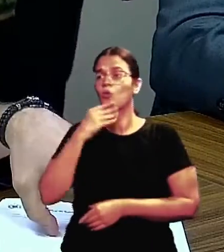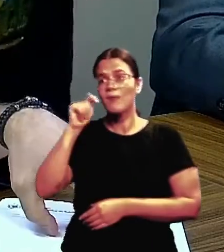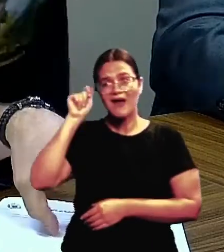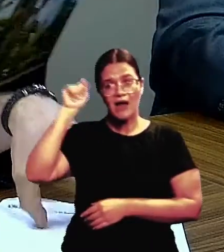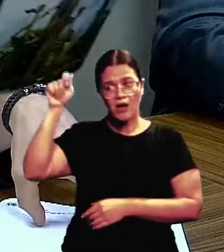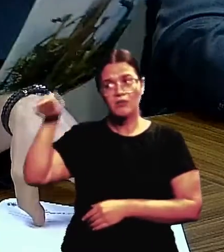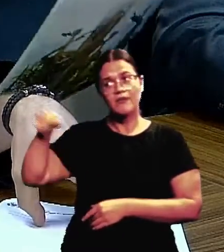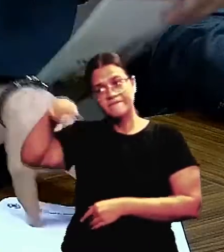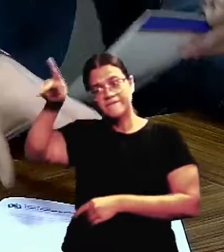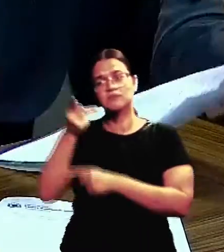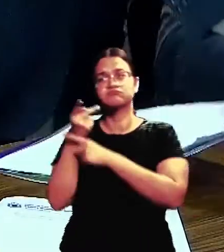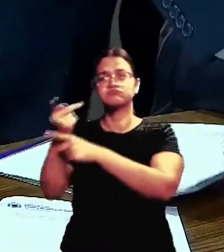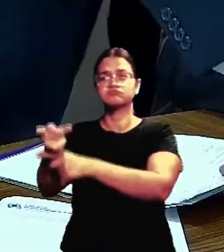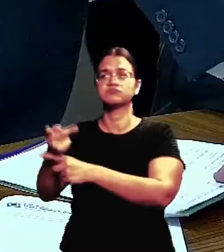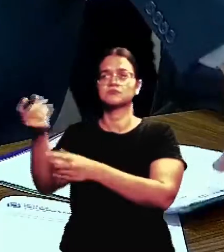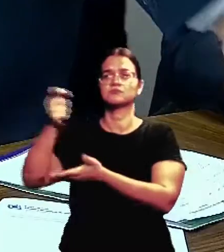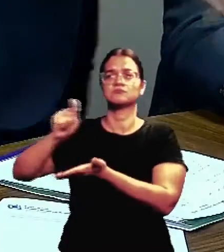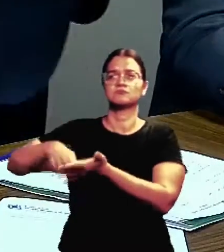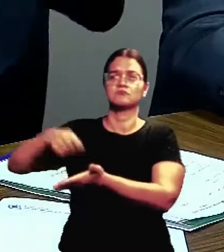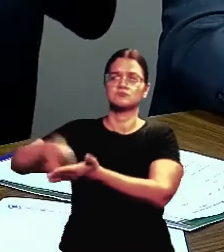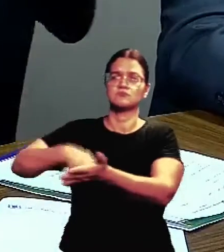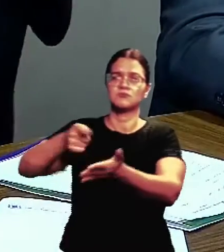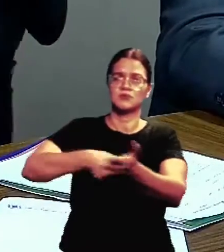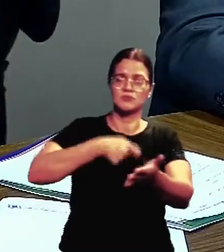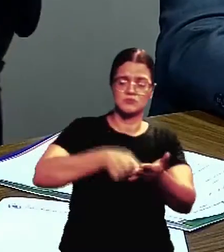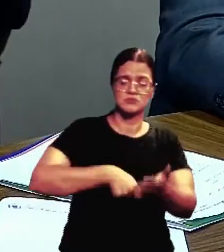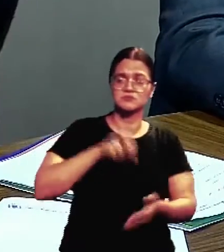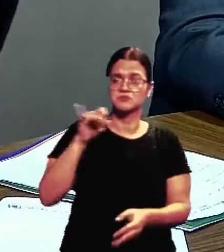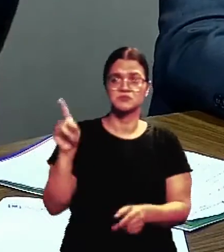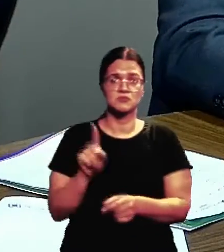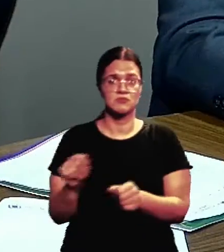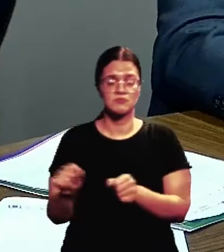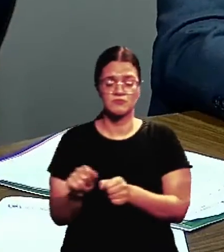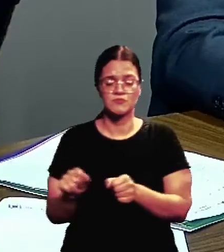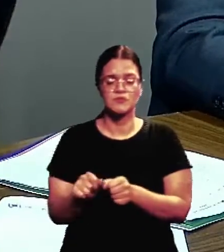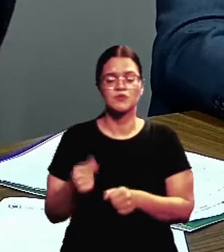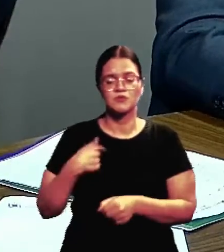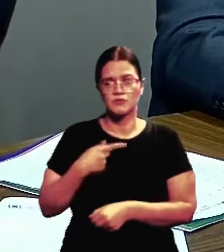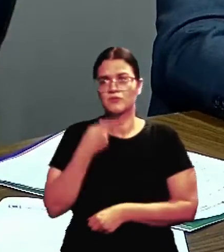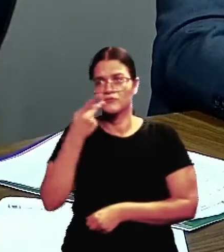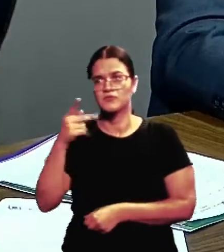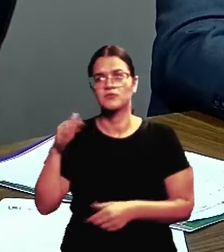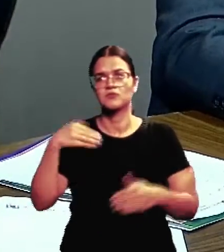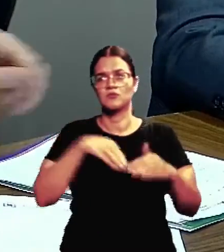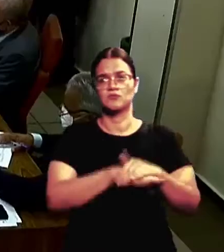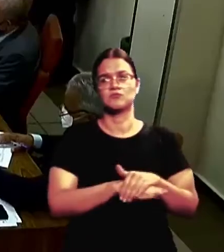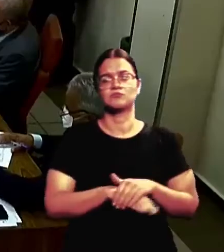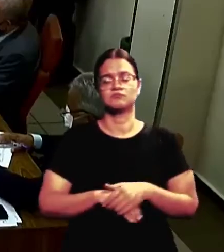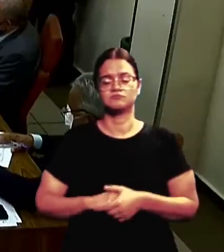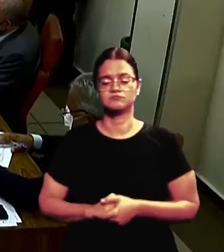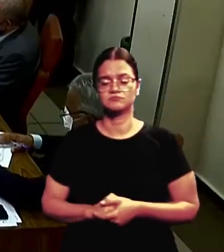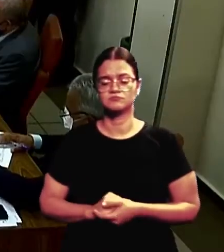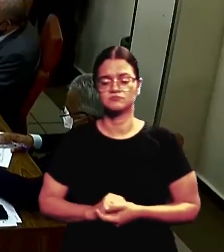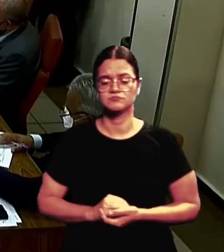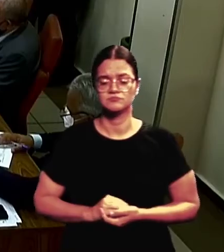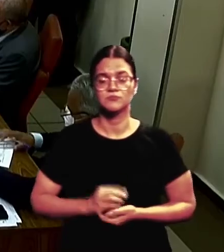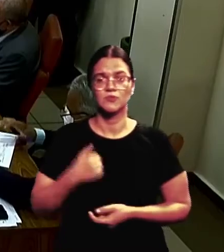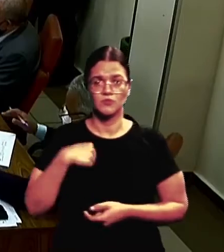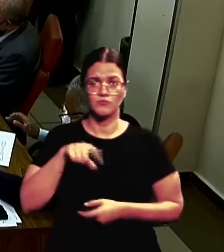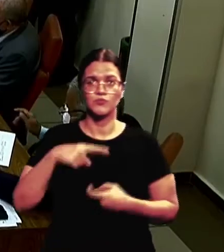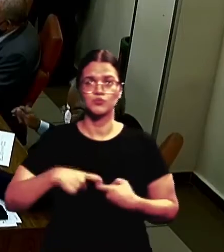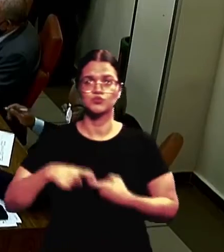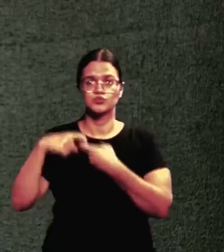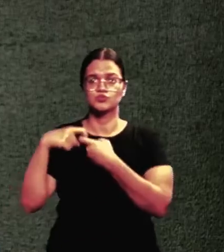autor suprima essa deficiência. Se não for feito, eu já me manifesto pelo arquivamento. Tá, então